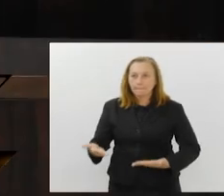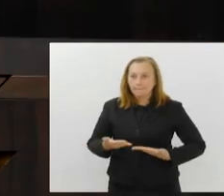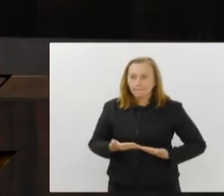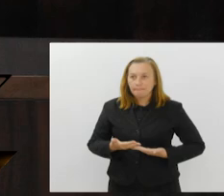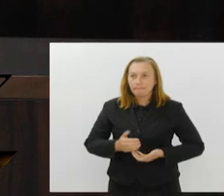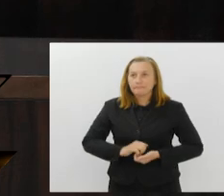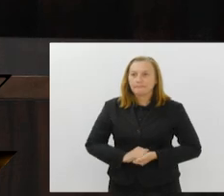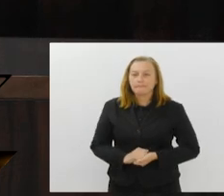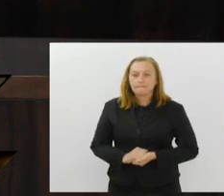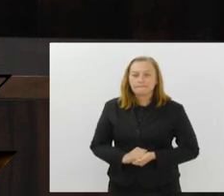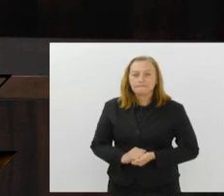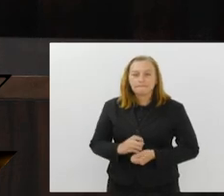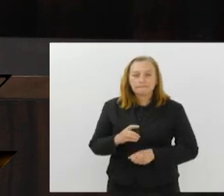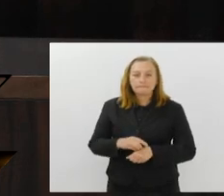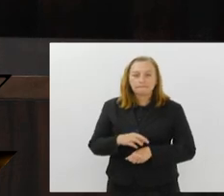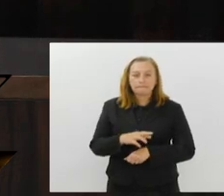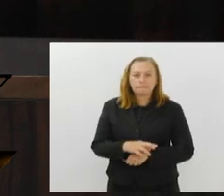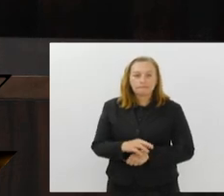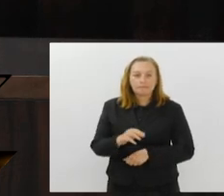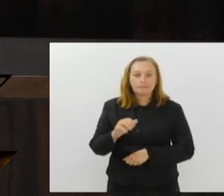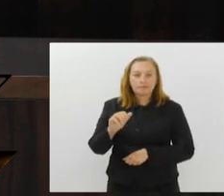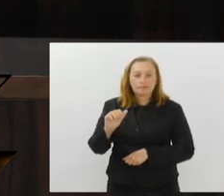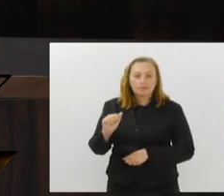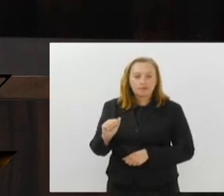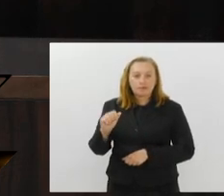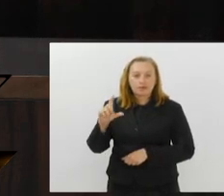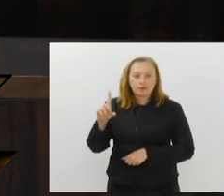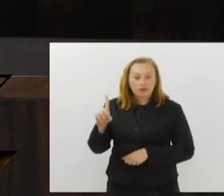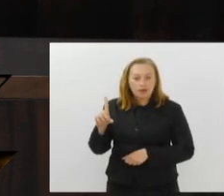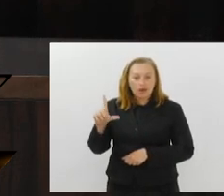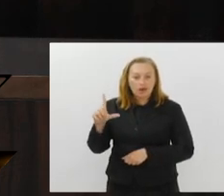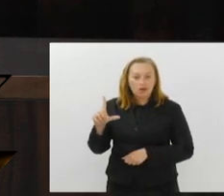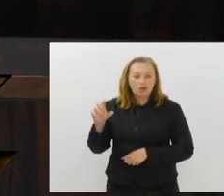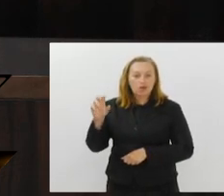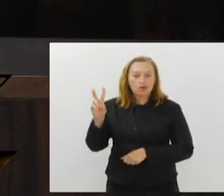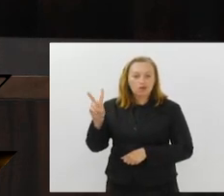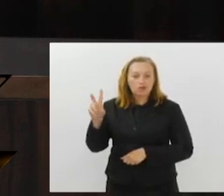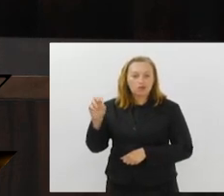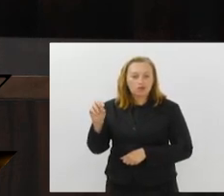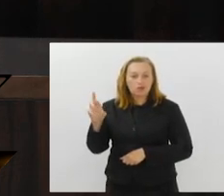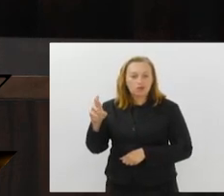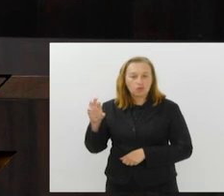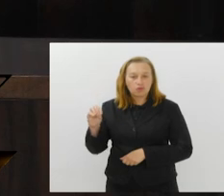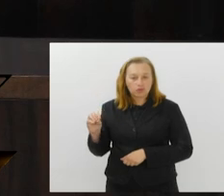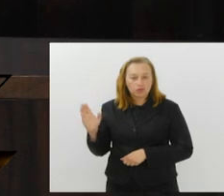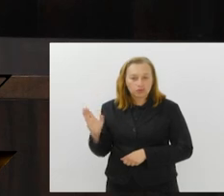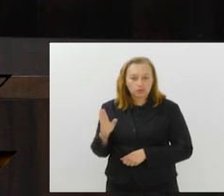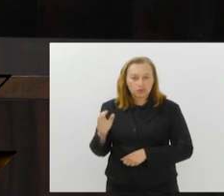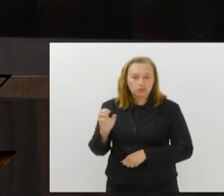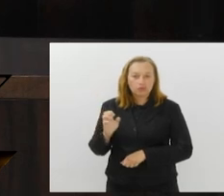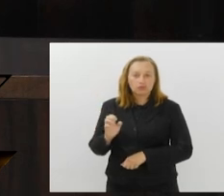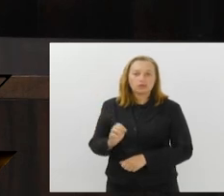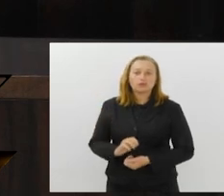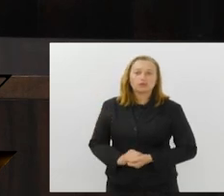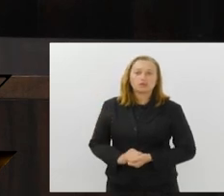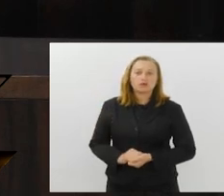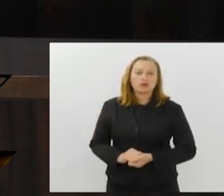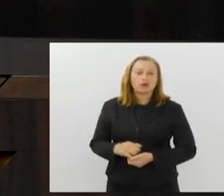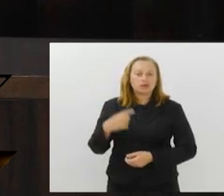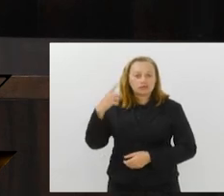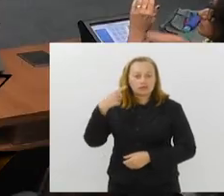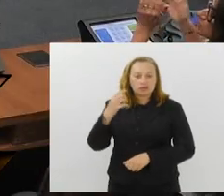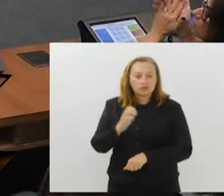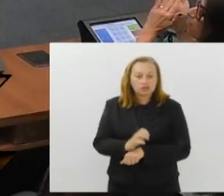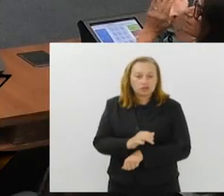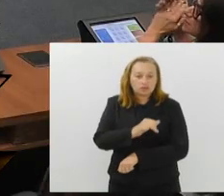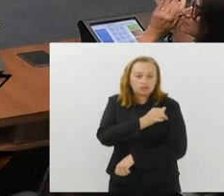convido Dr Álvaro Quintão diretor do Sindicato dos advogados do estado do Rio de Janeiro saer